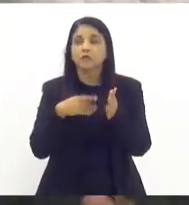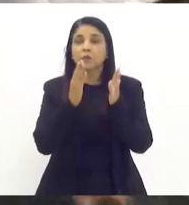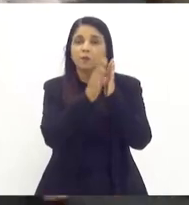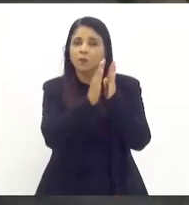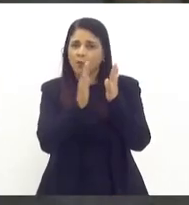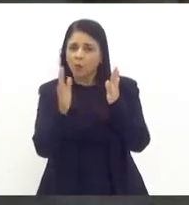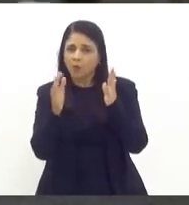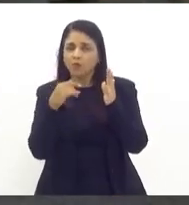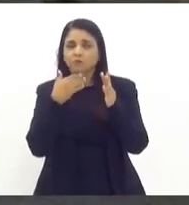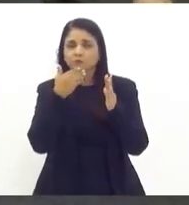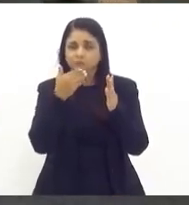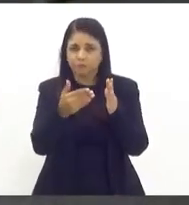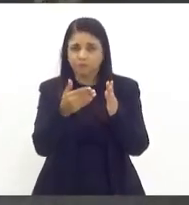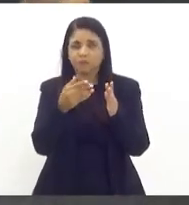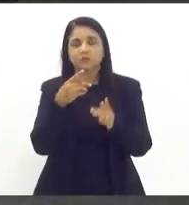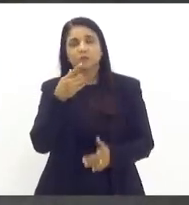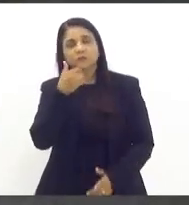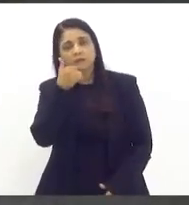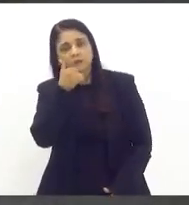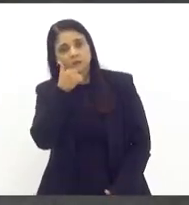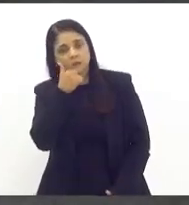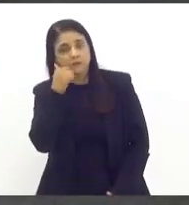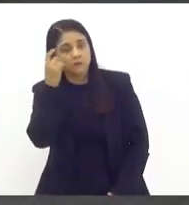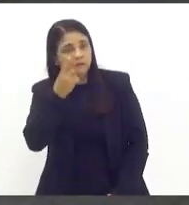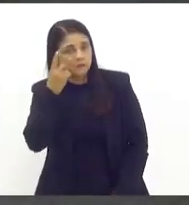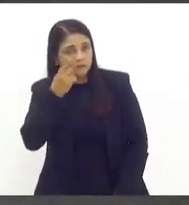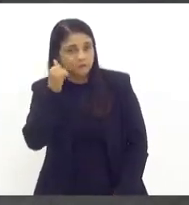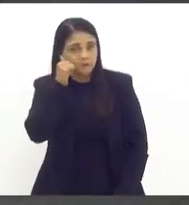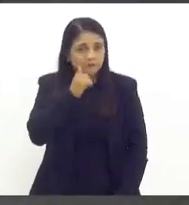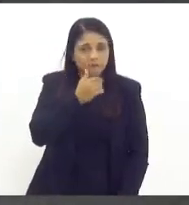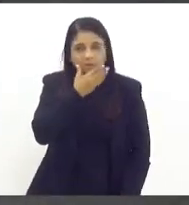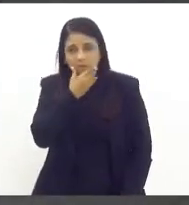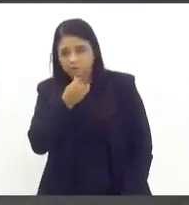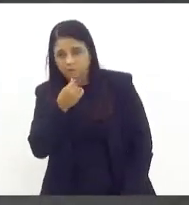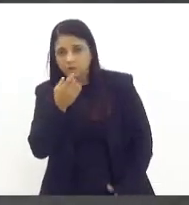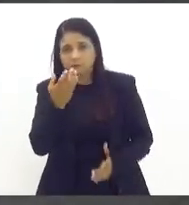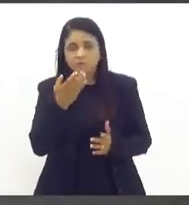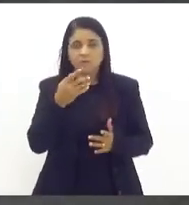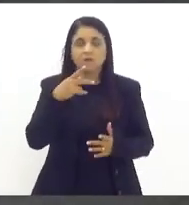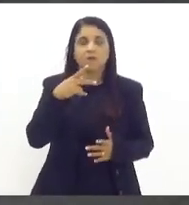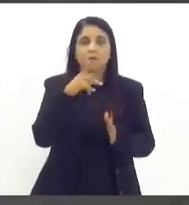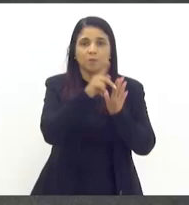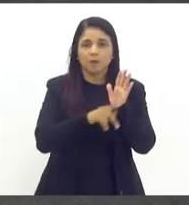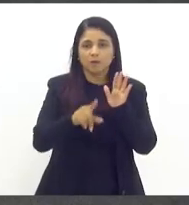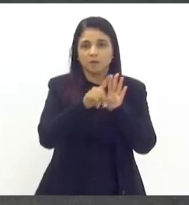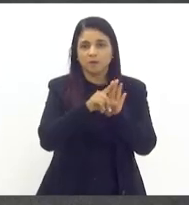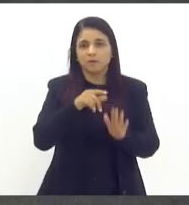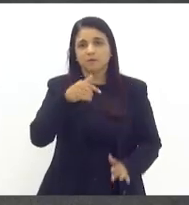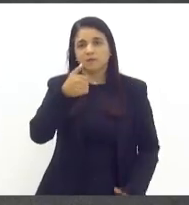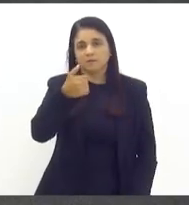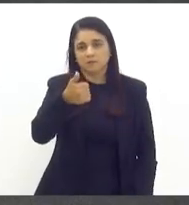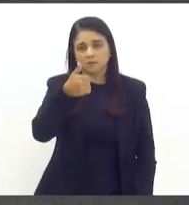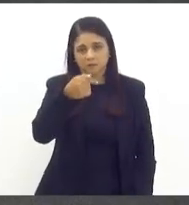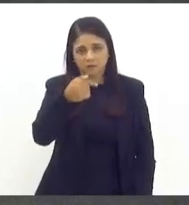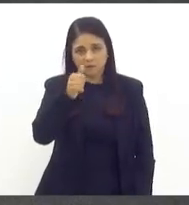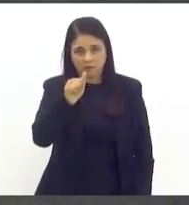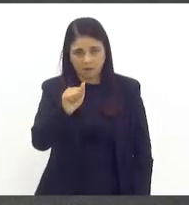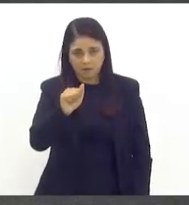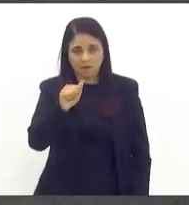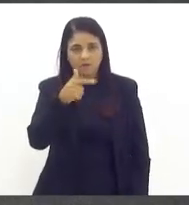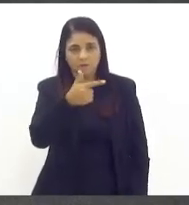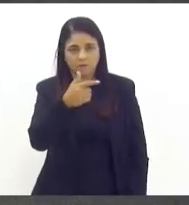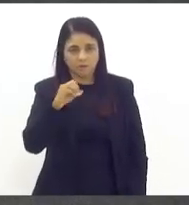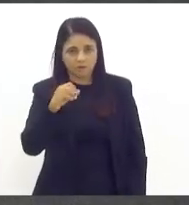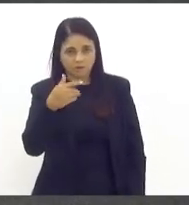as deputados que quiserem a qual autoria do projeto de lei número 870 a de 2023 Deputado